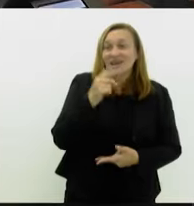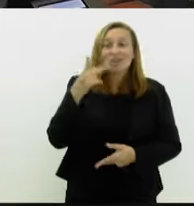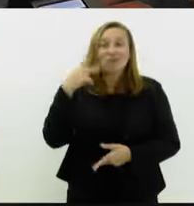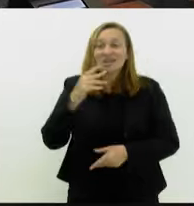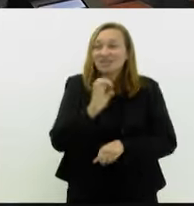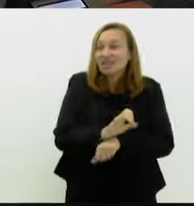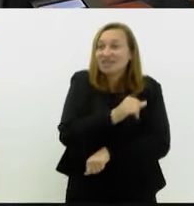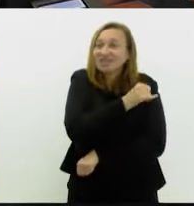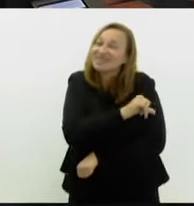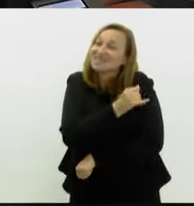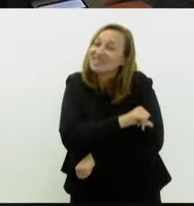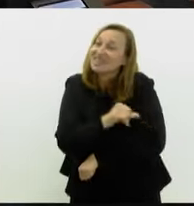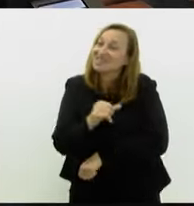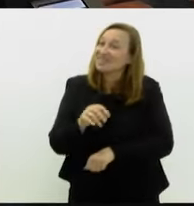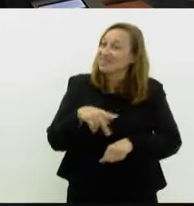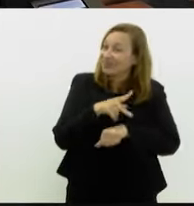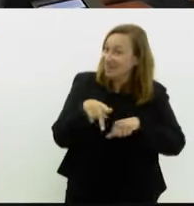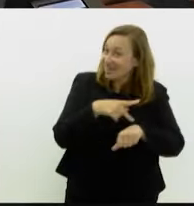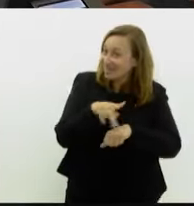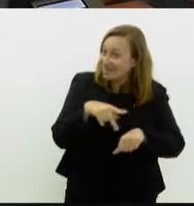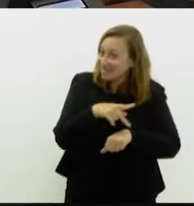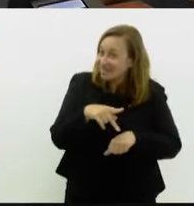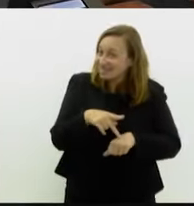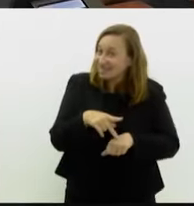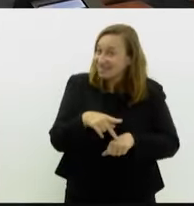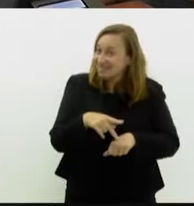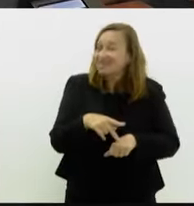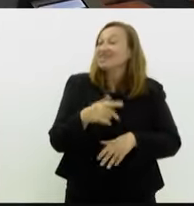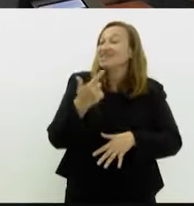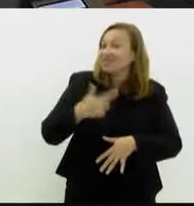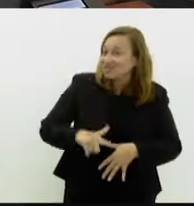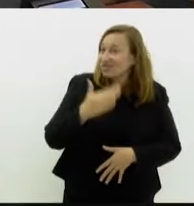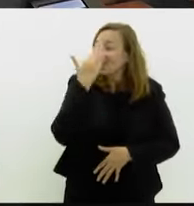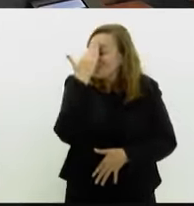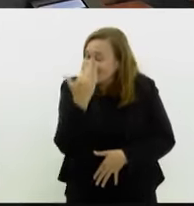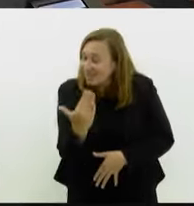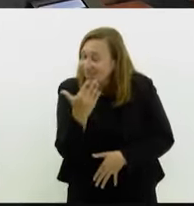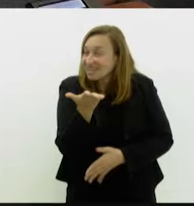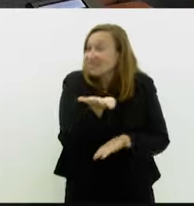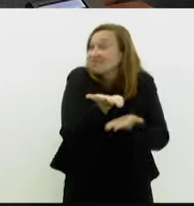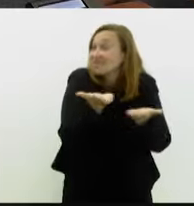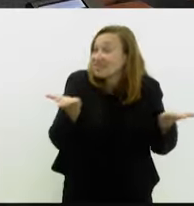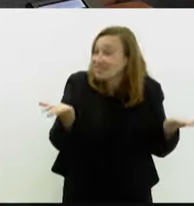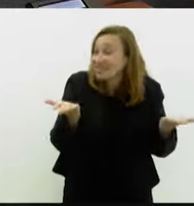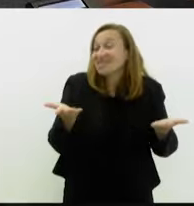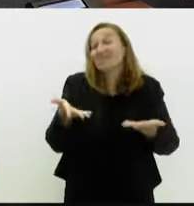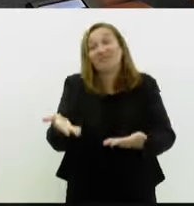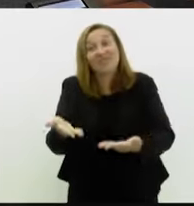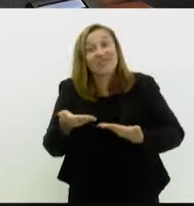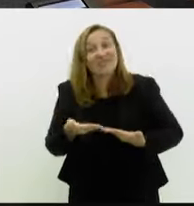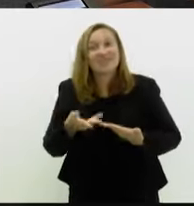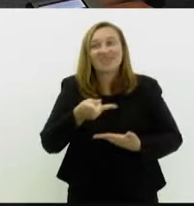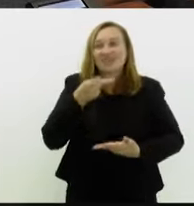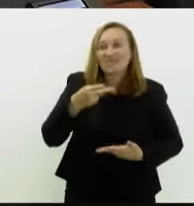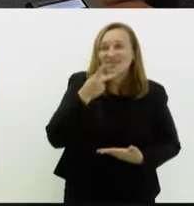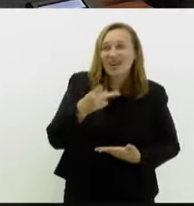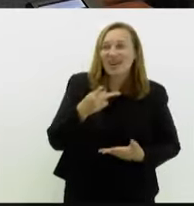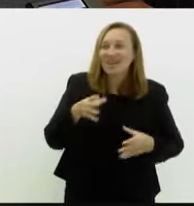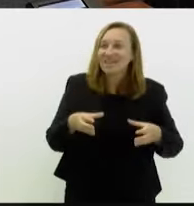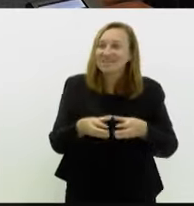Rio de Janeiro e do nosso país então mais uma vez Muitíssimo obrigada pelo convite e dizer que essa